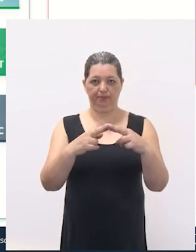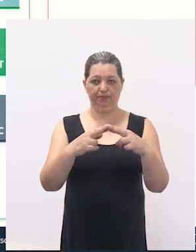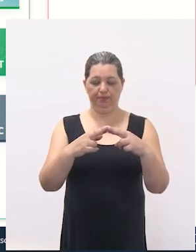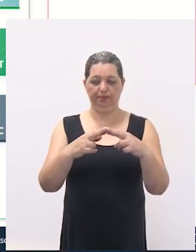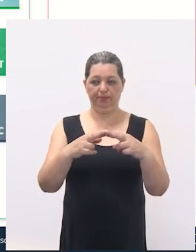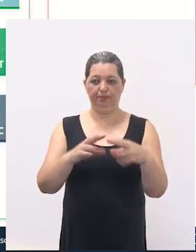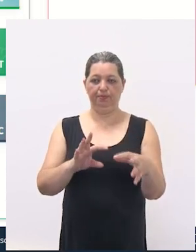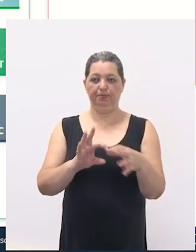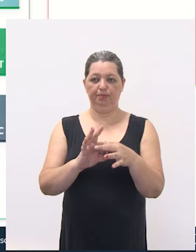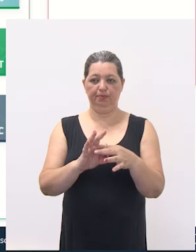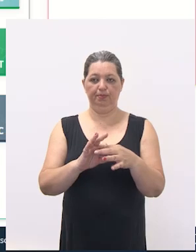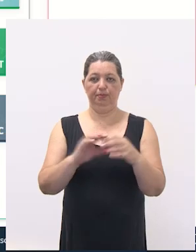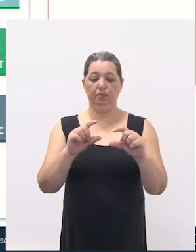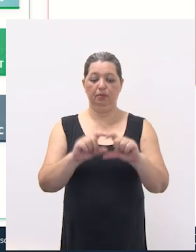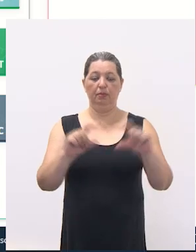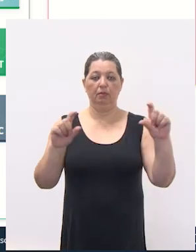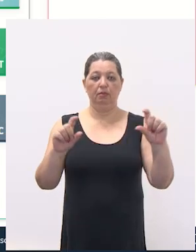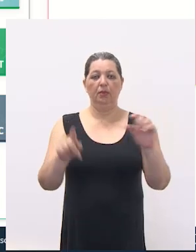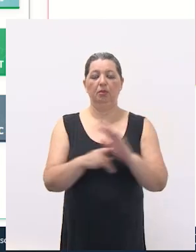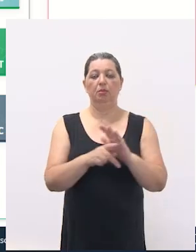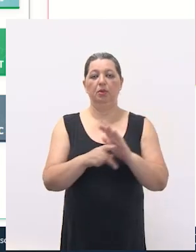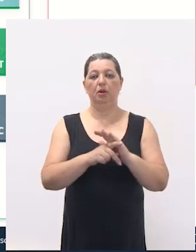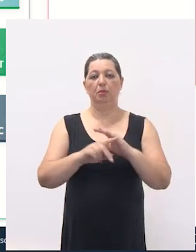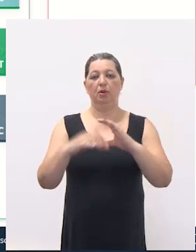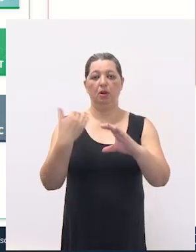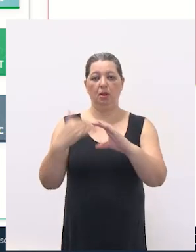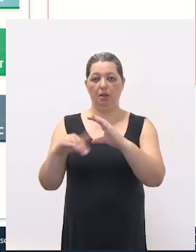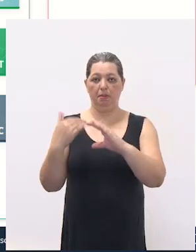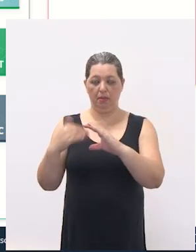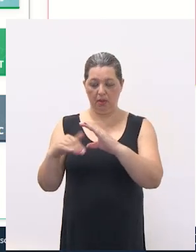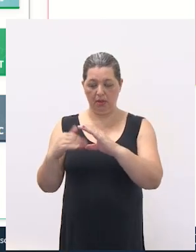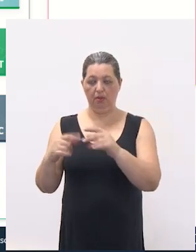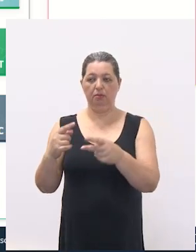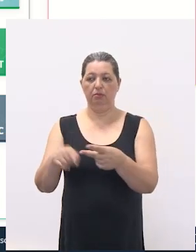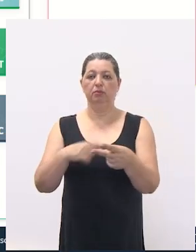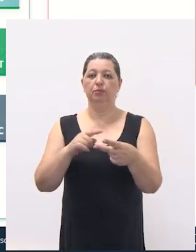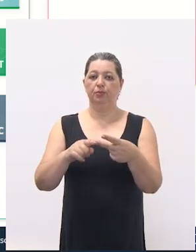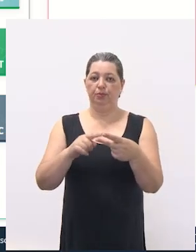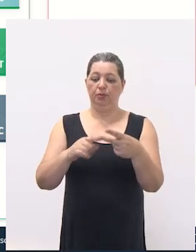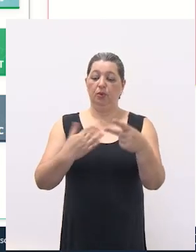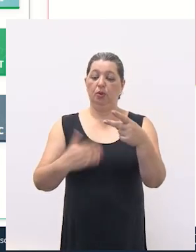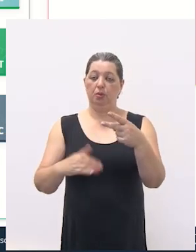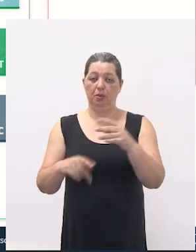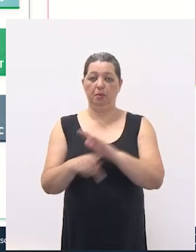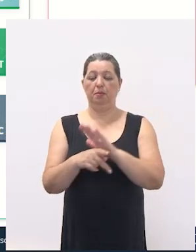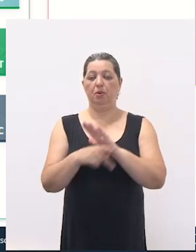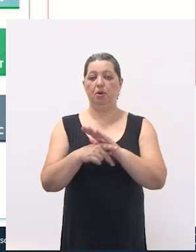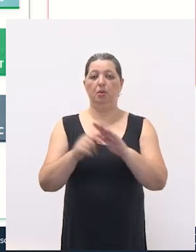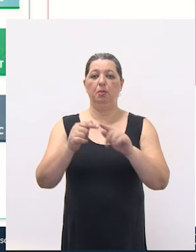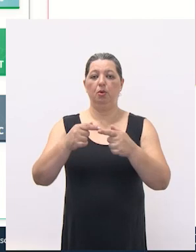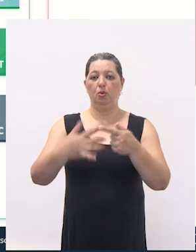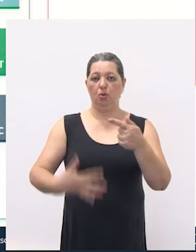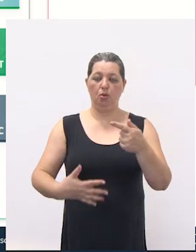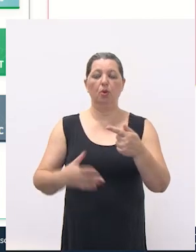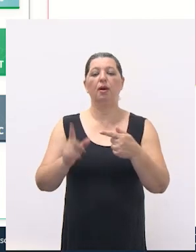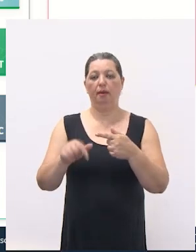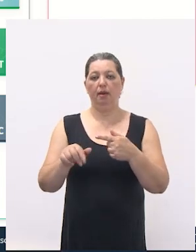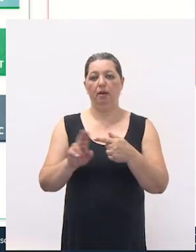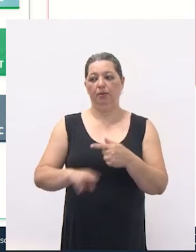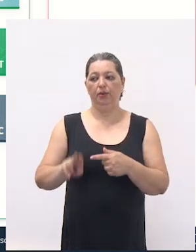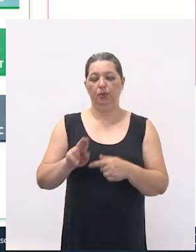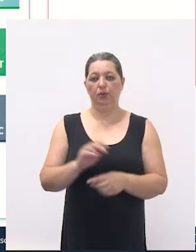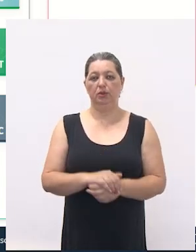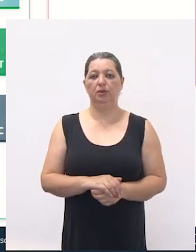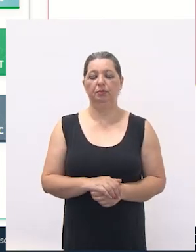cima a gente tem o e-mail Microsoft e o de baixo é o e-mail via Google. Então, é esse e-mail que a gente utiliza, né? Eu vou